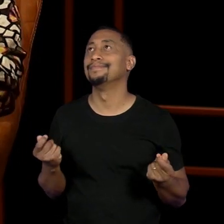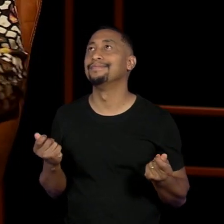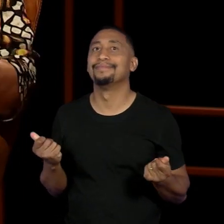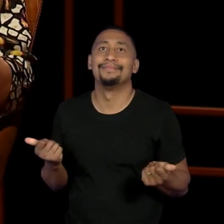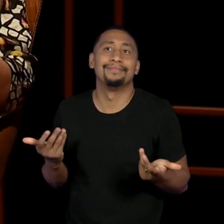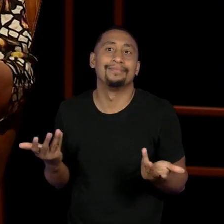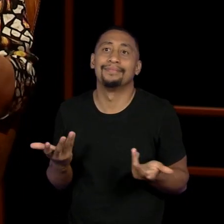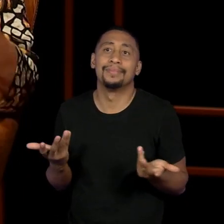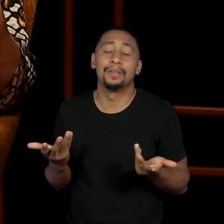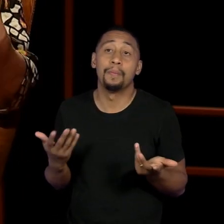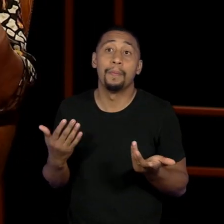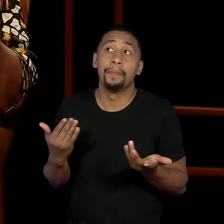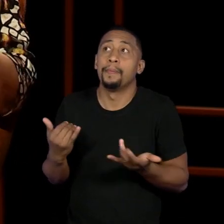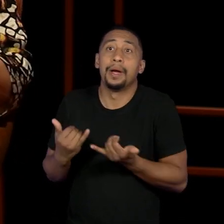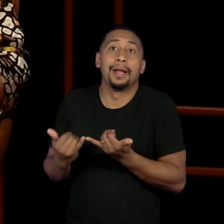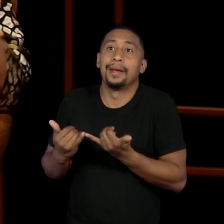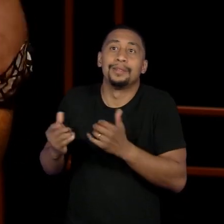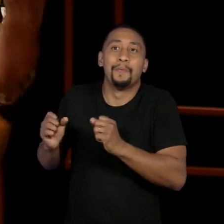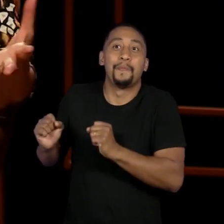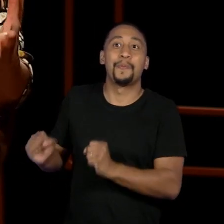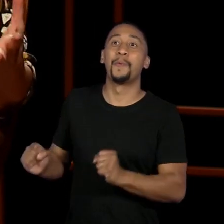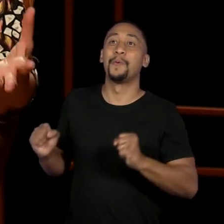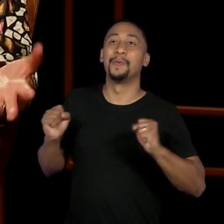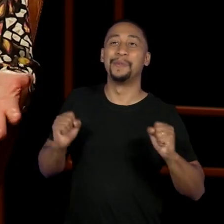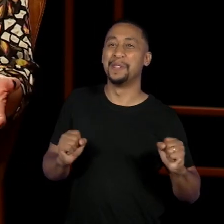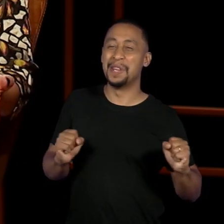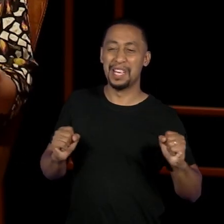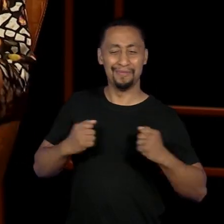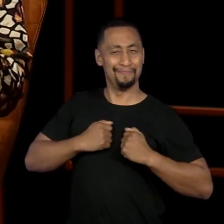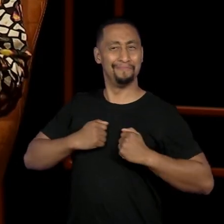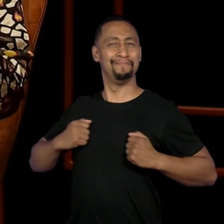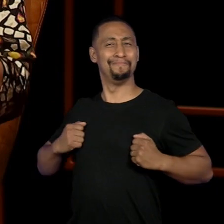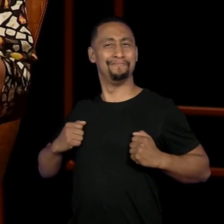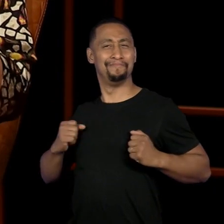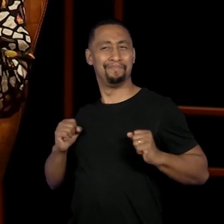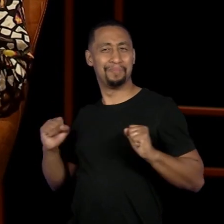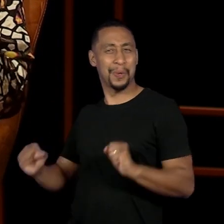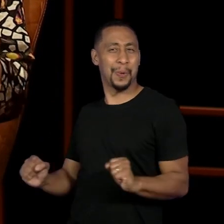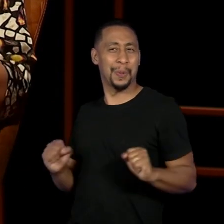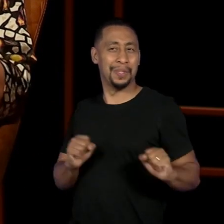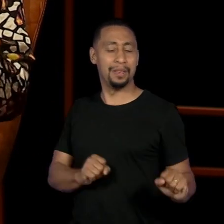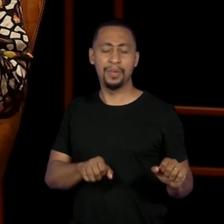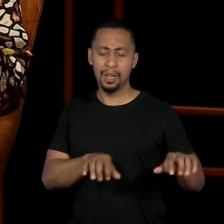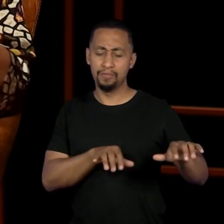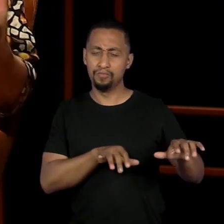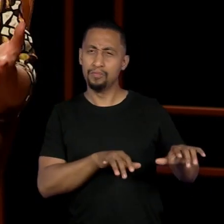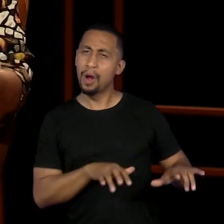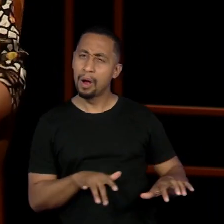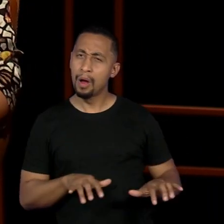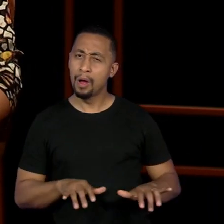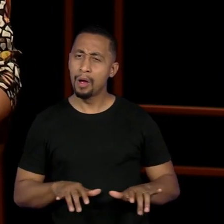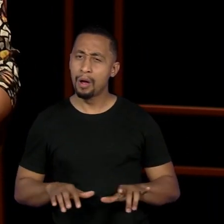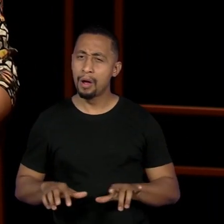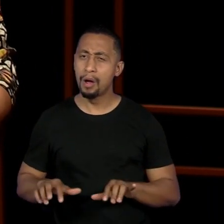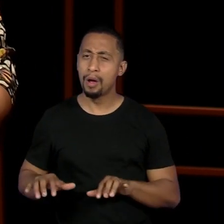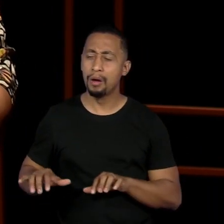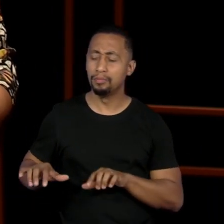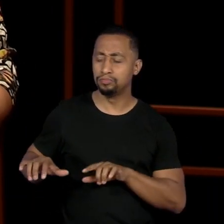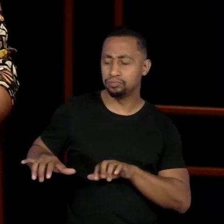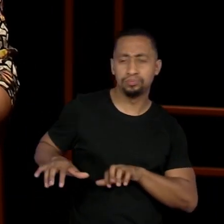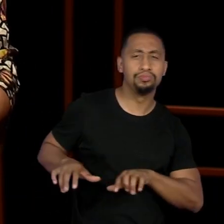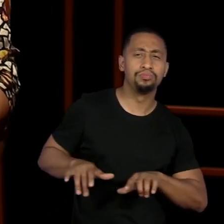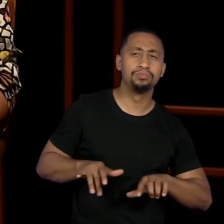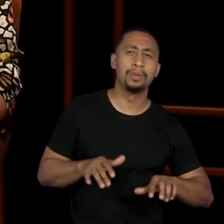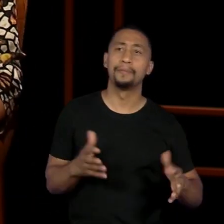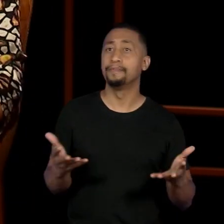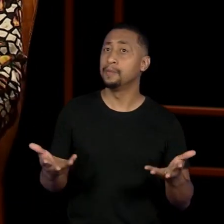com superpoderes. Eu acho que o Mário Lajinha é uma pessoa que tem superpoderes. Ele toca piano e compõe, é uma coisa extraordinária,